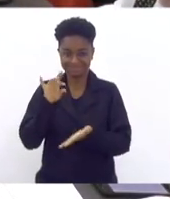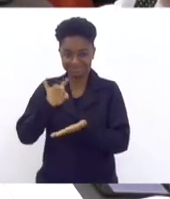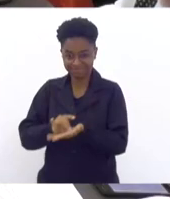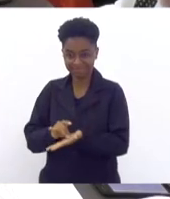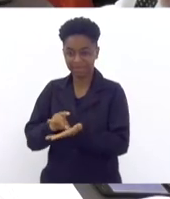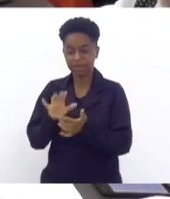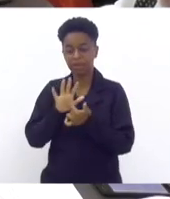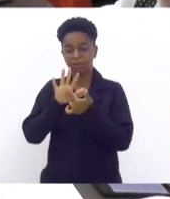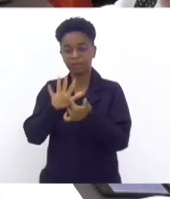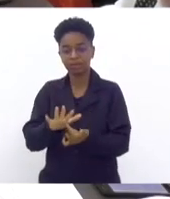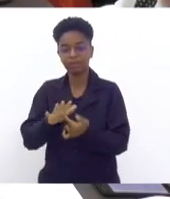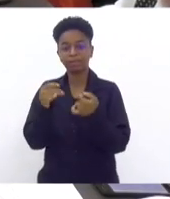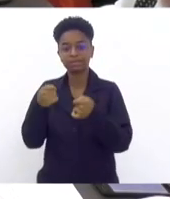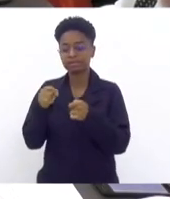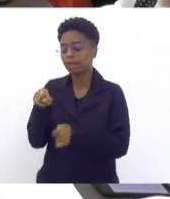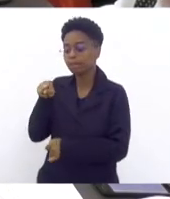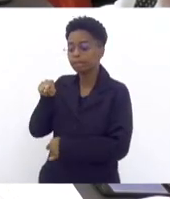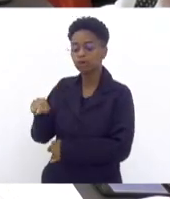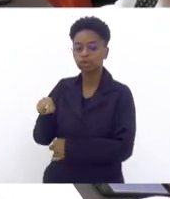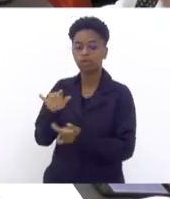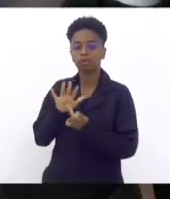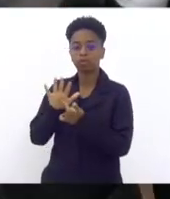prevê a criação de um botão de pânico